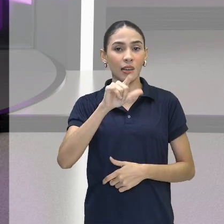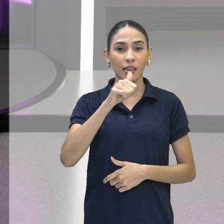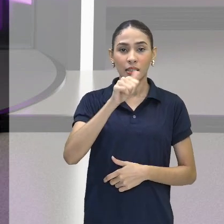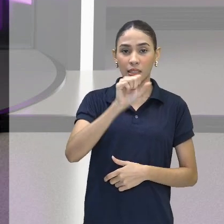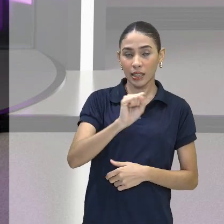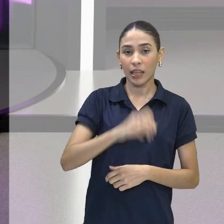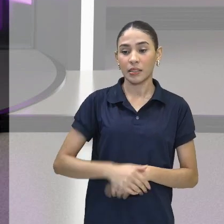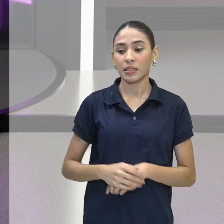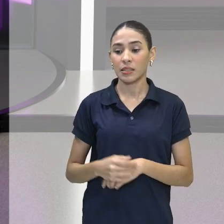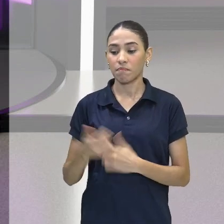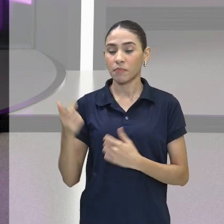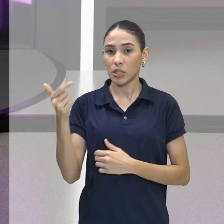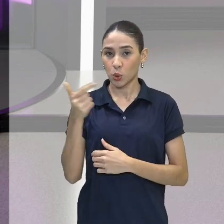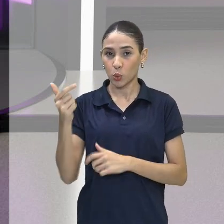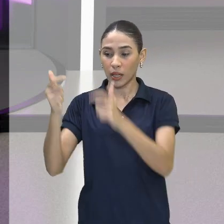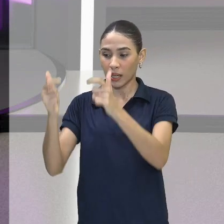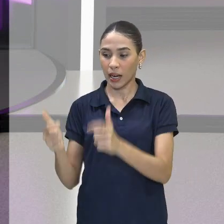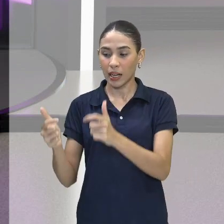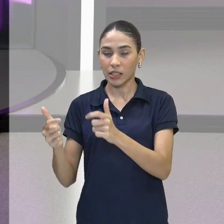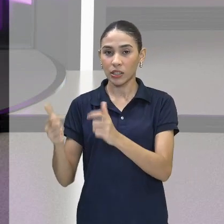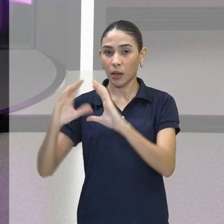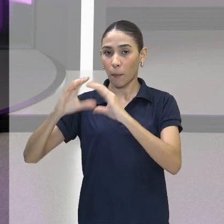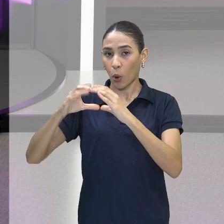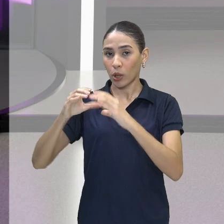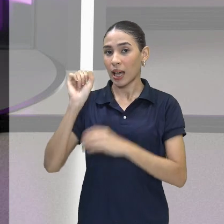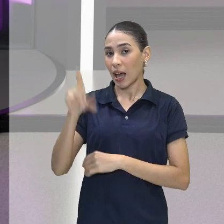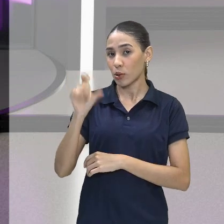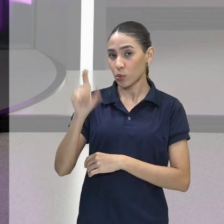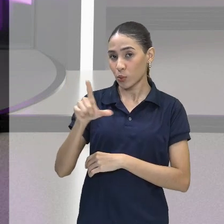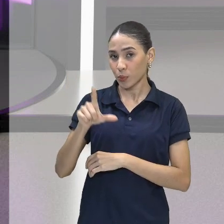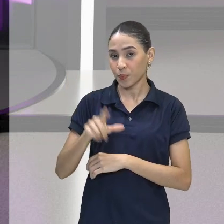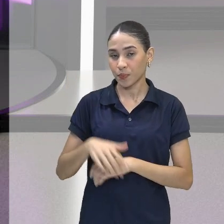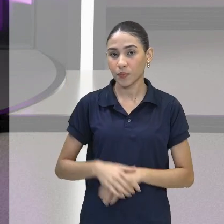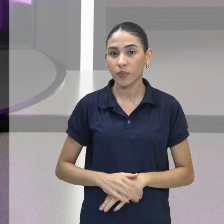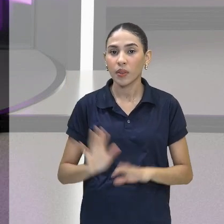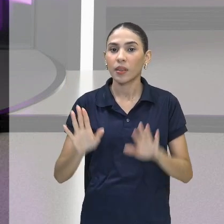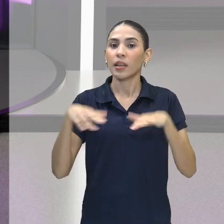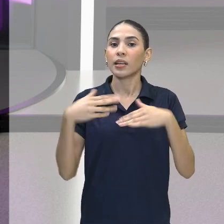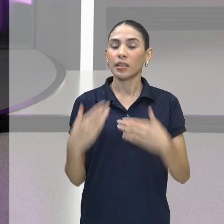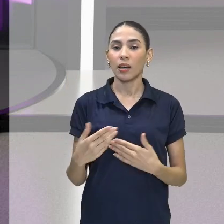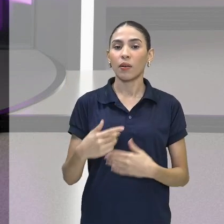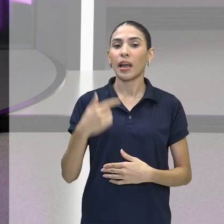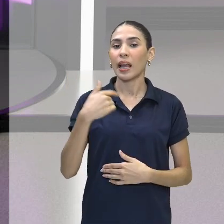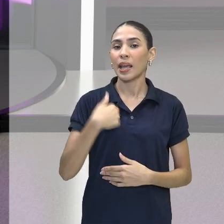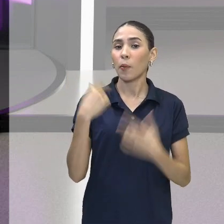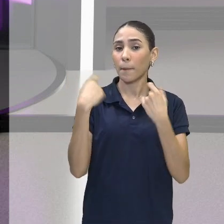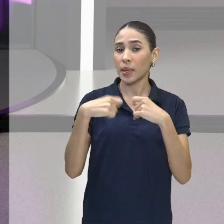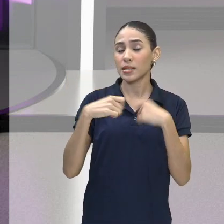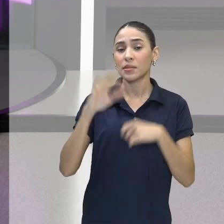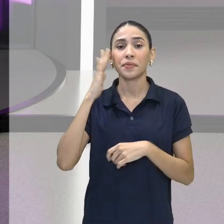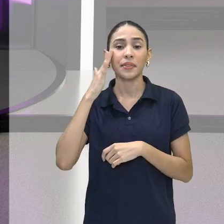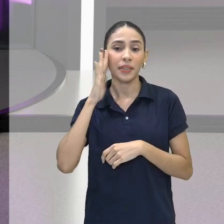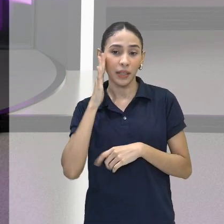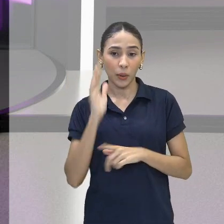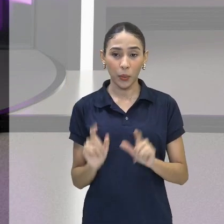na segunda caixa uma bola azul? Então, para isso eu tenho que observar